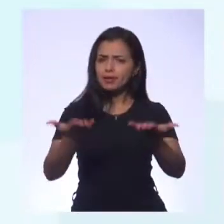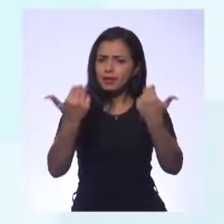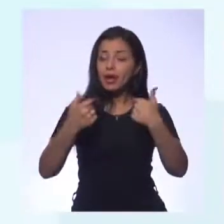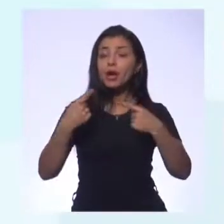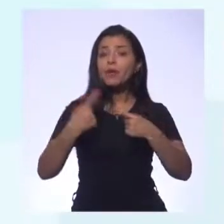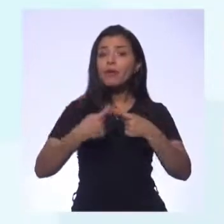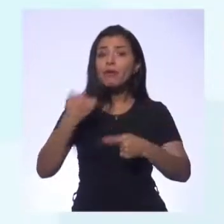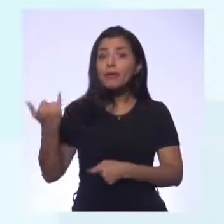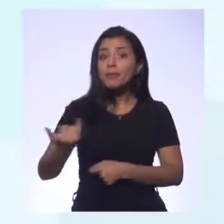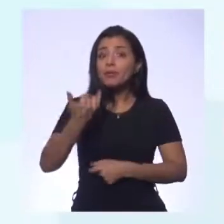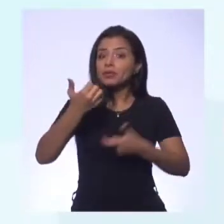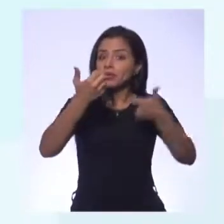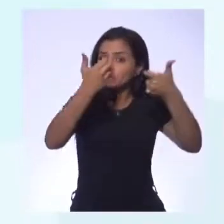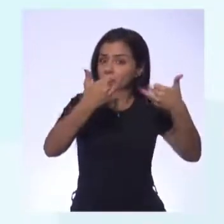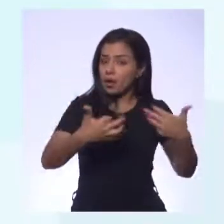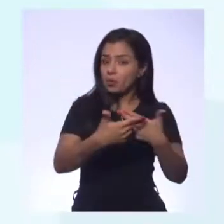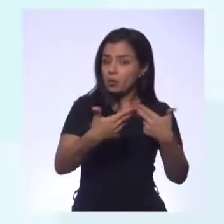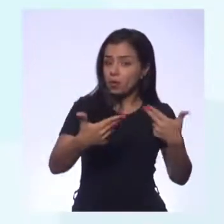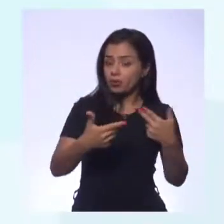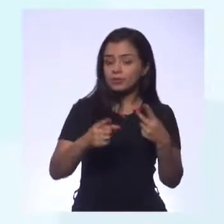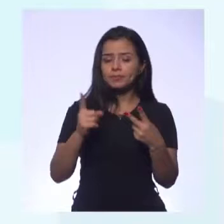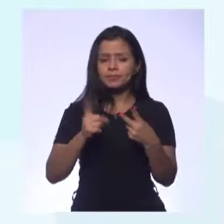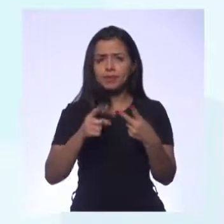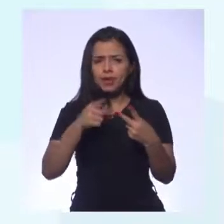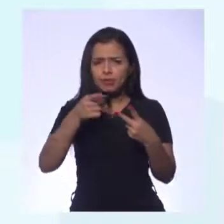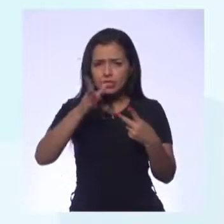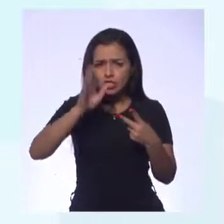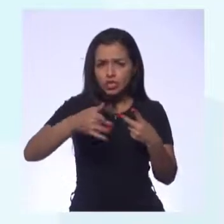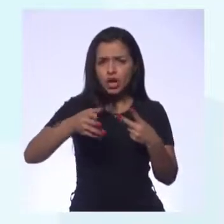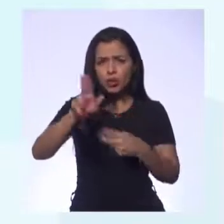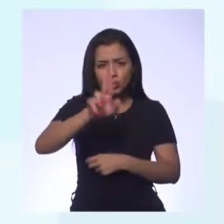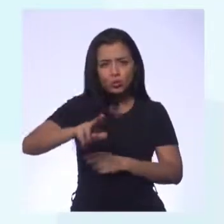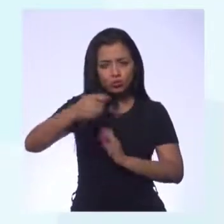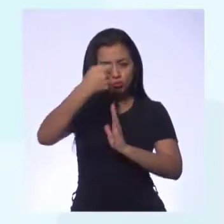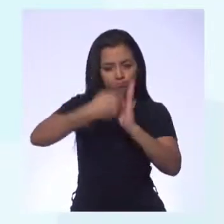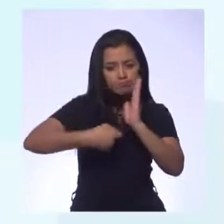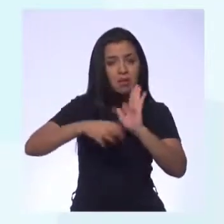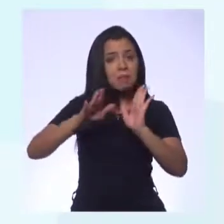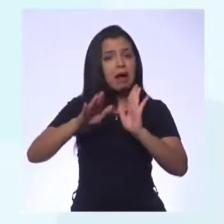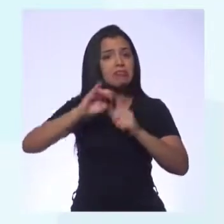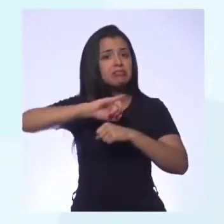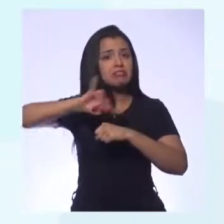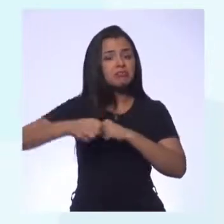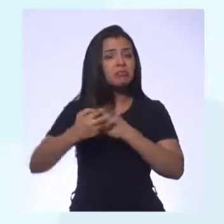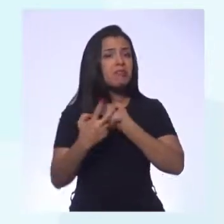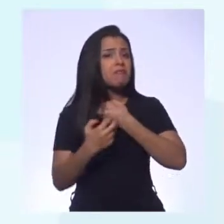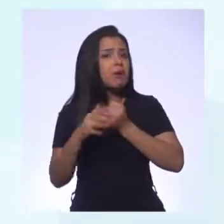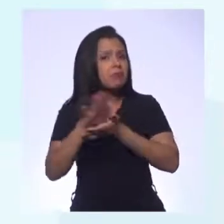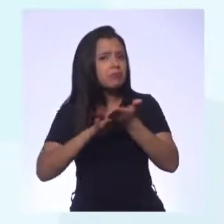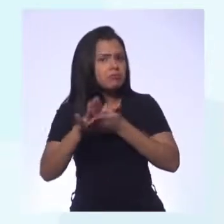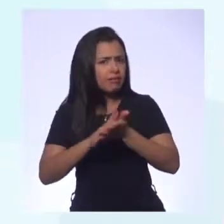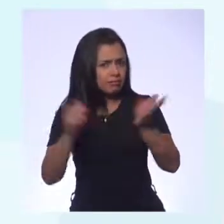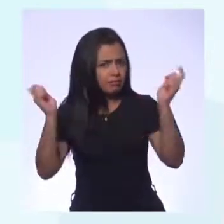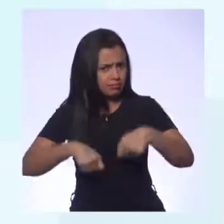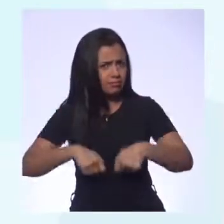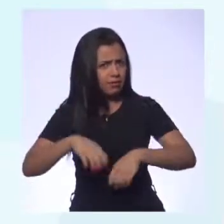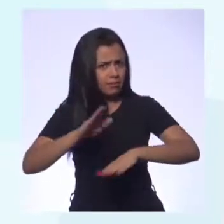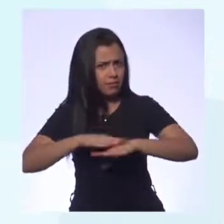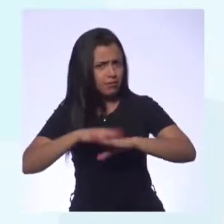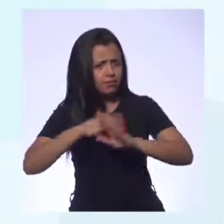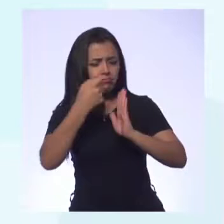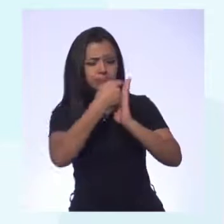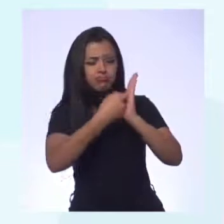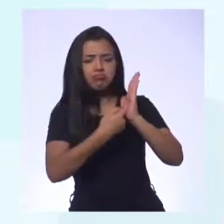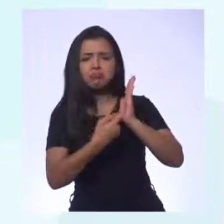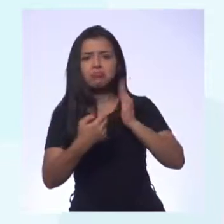se você já usou alguma vez um texto sem verbos e sem adjetivos, será que dá para fazer isso? Tem